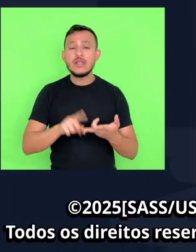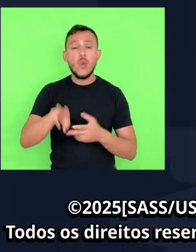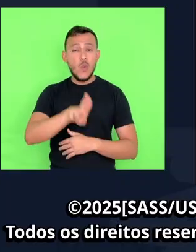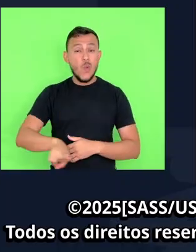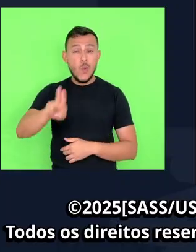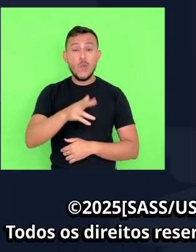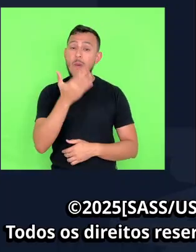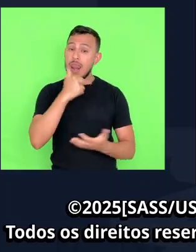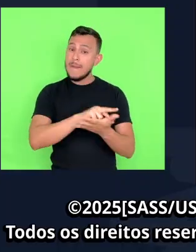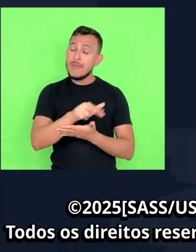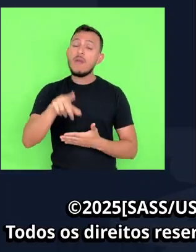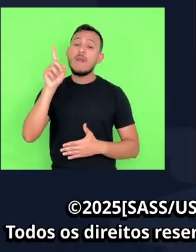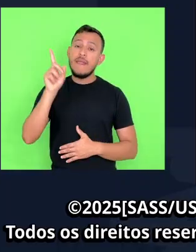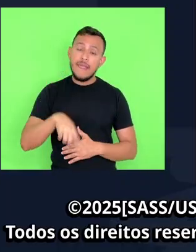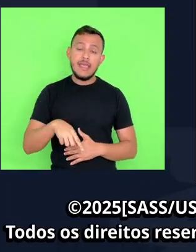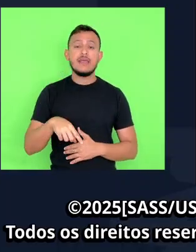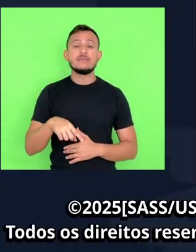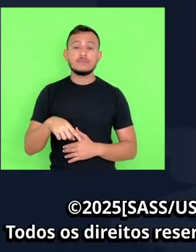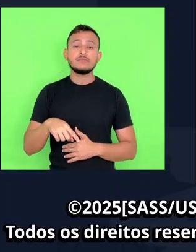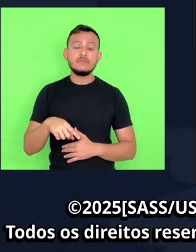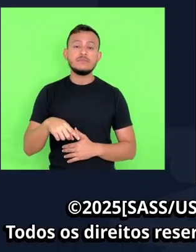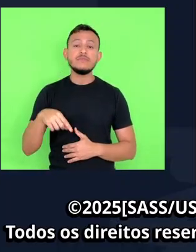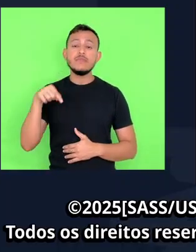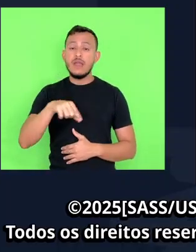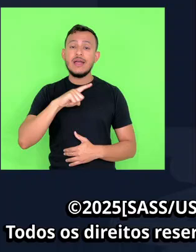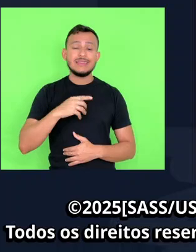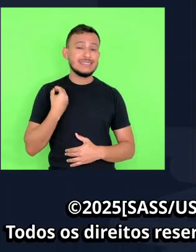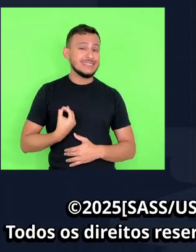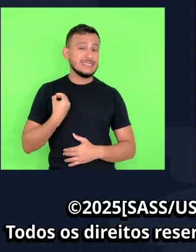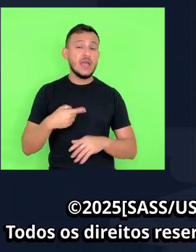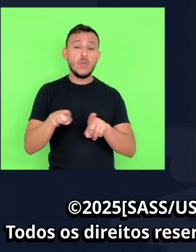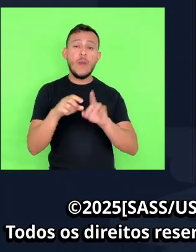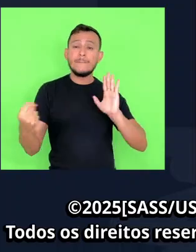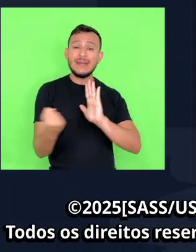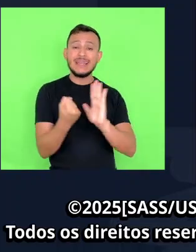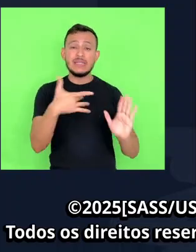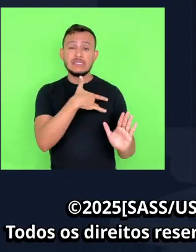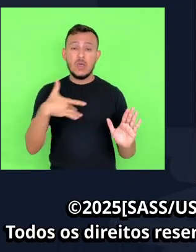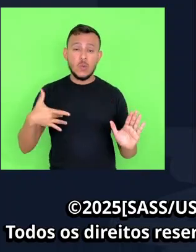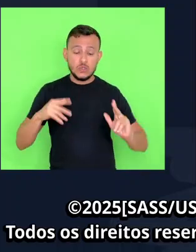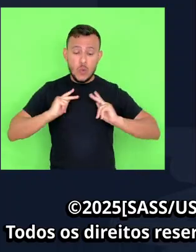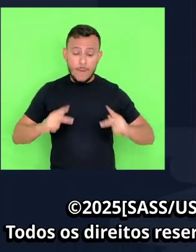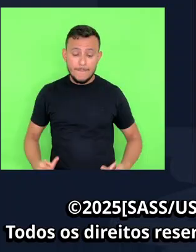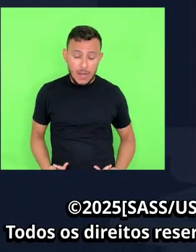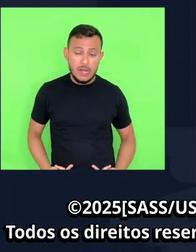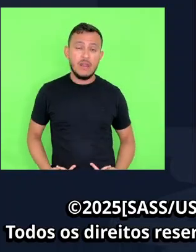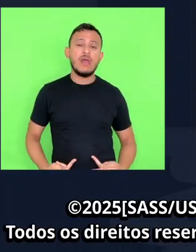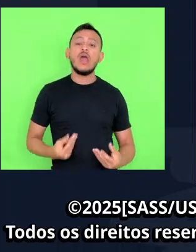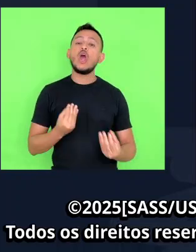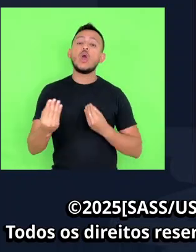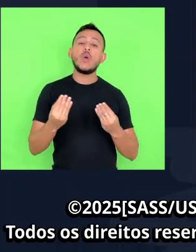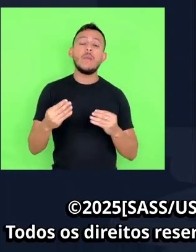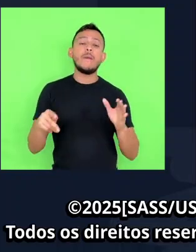de alimento, são insustentáveis. Elas estão impactando a saúde humana através